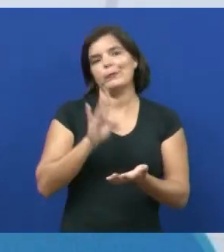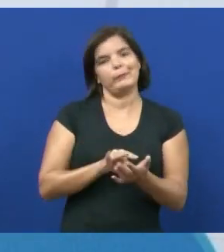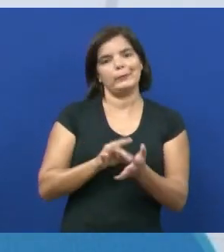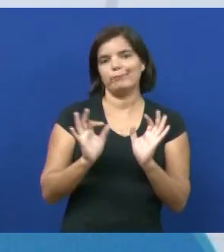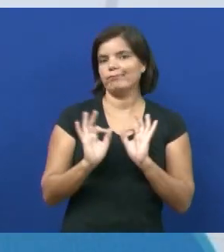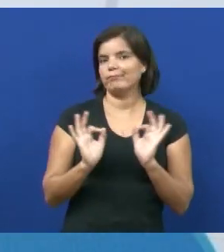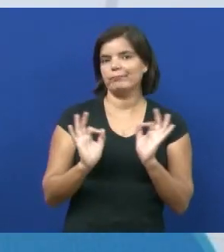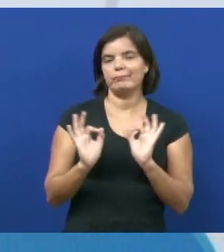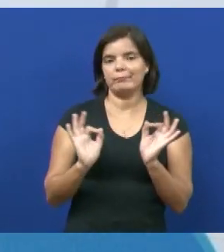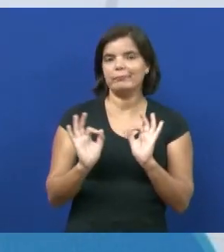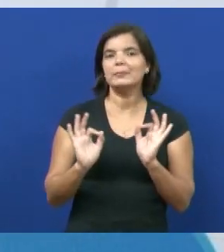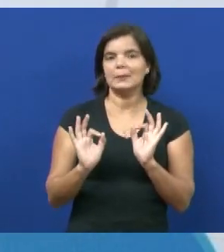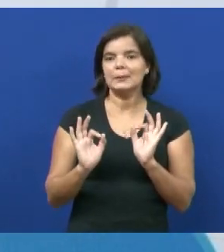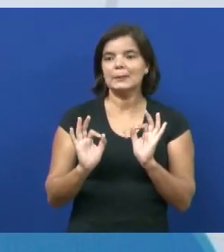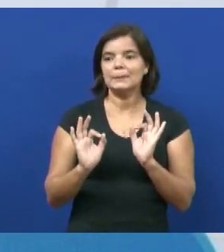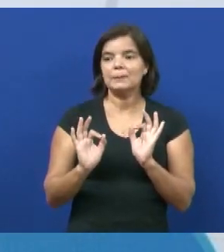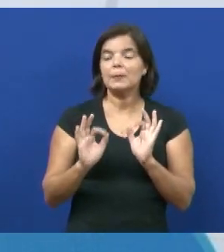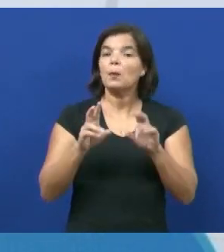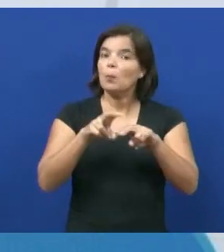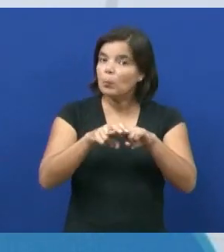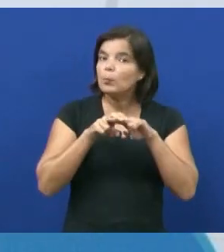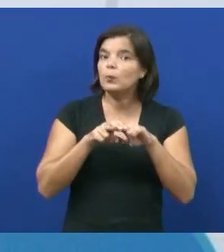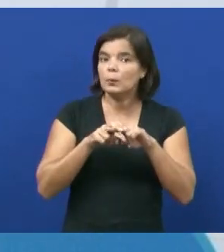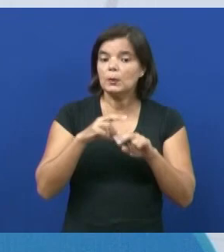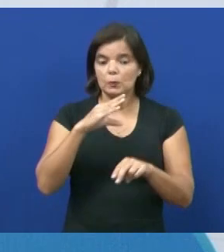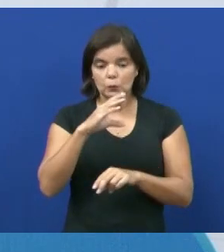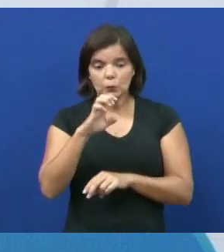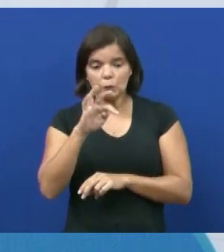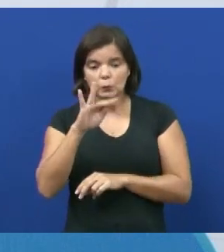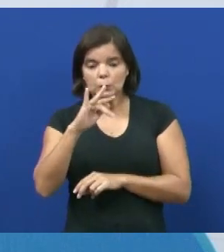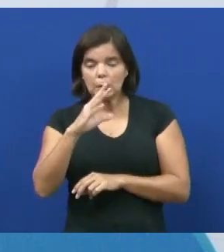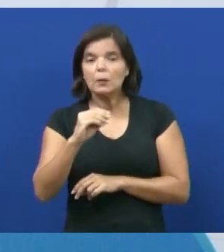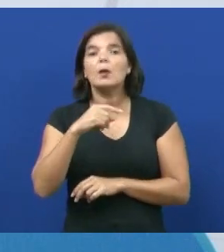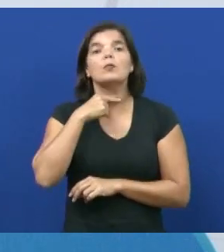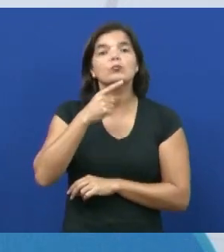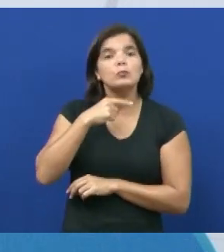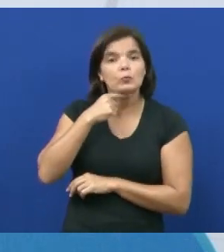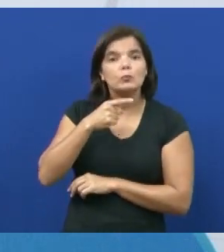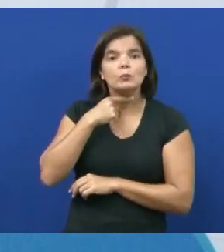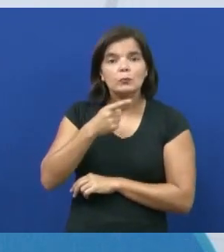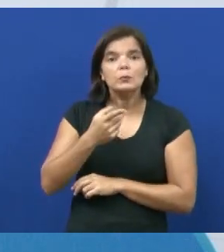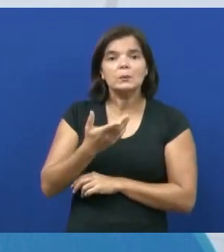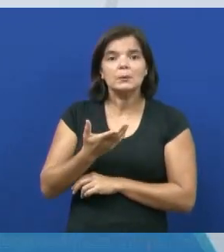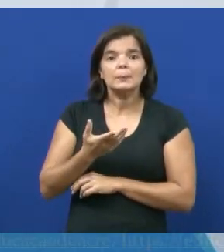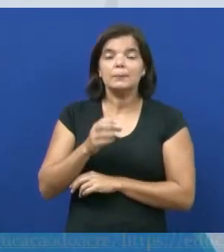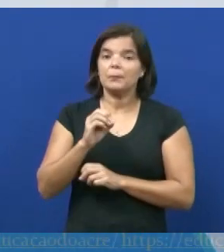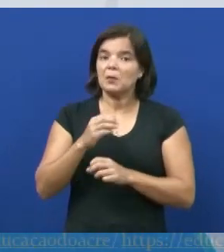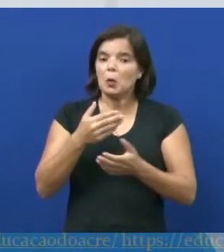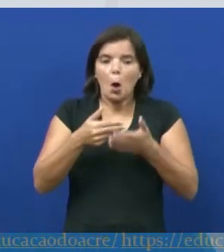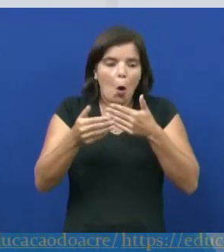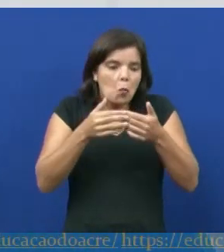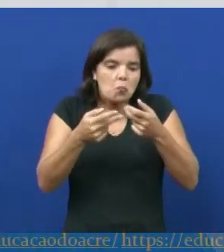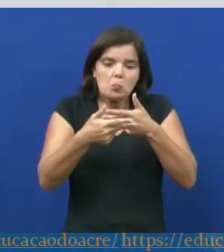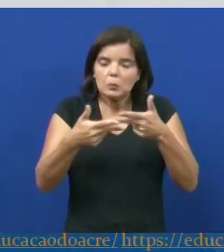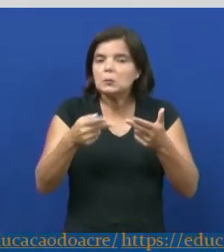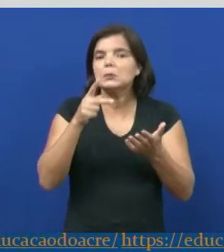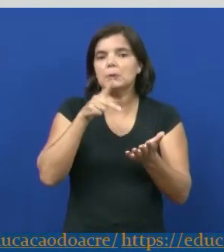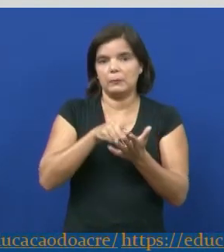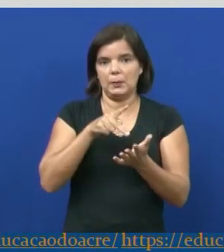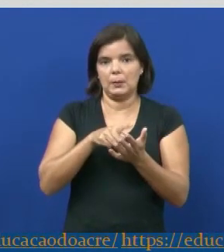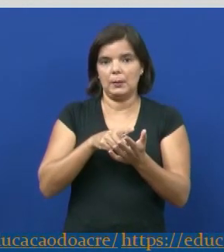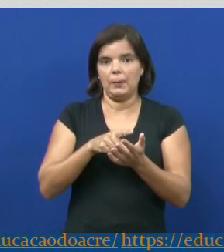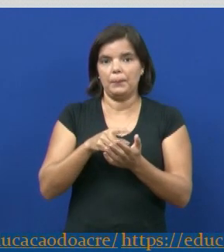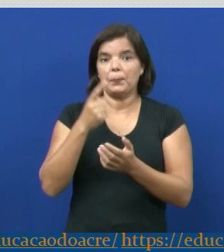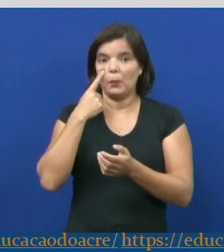verdade. Tá? Então, por isso que o cético é aquele que duvida, tá, de alguma verdade.